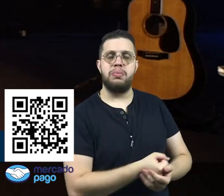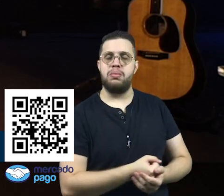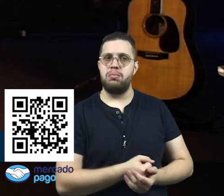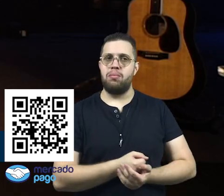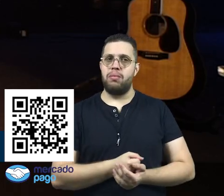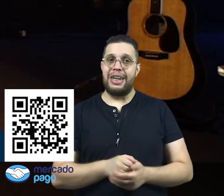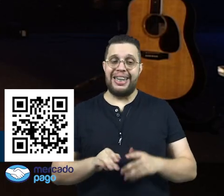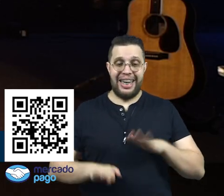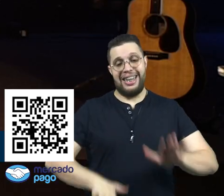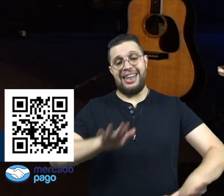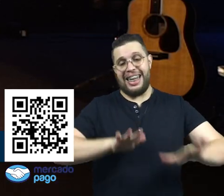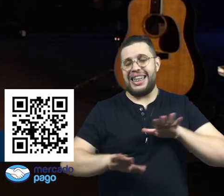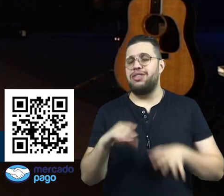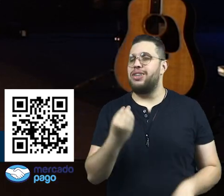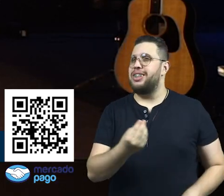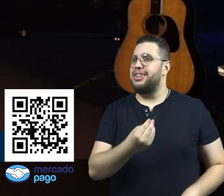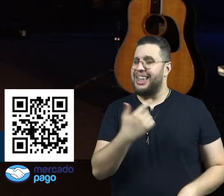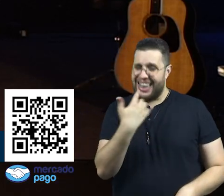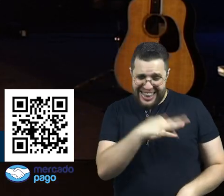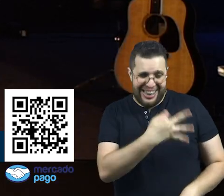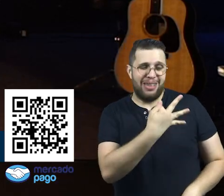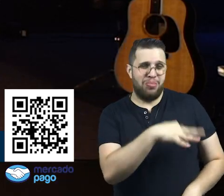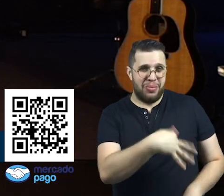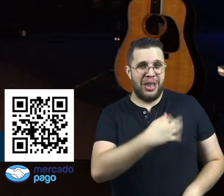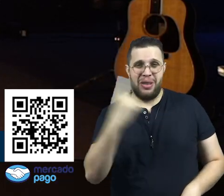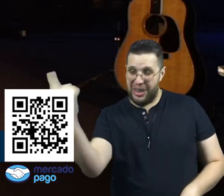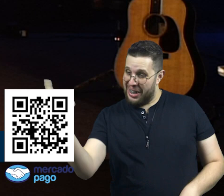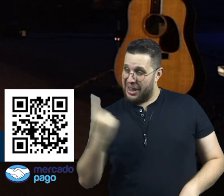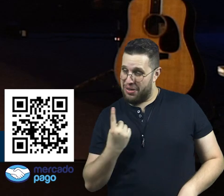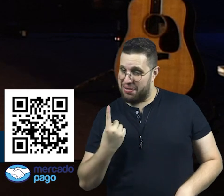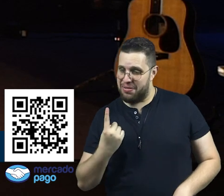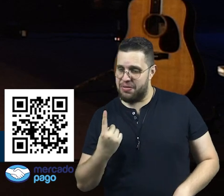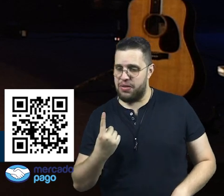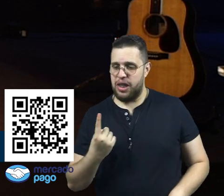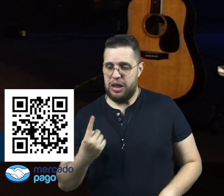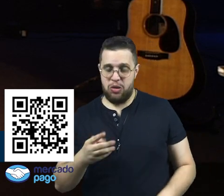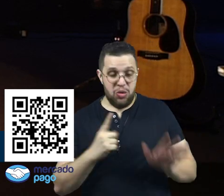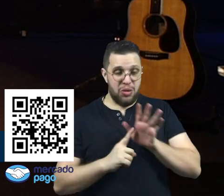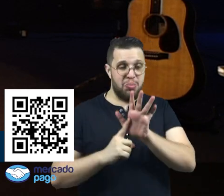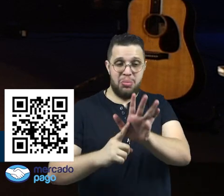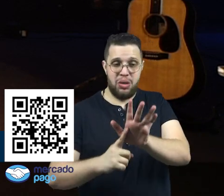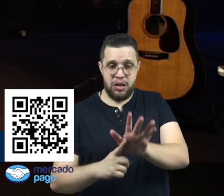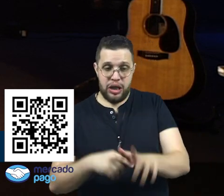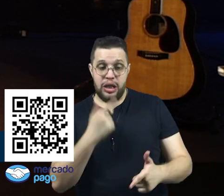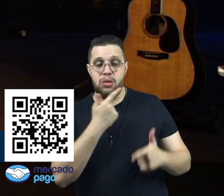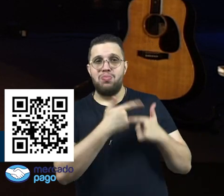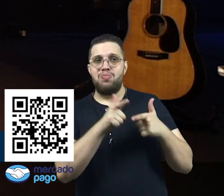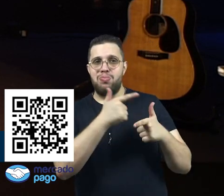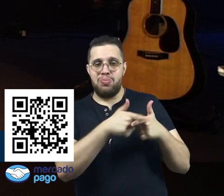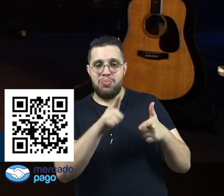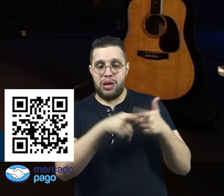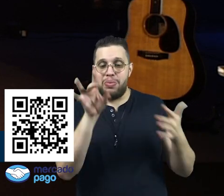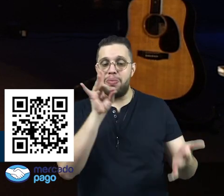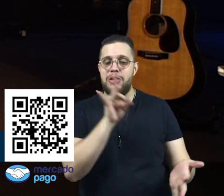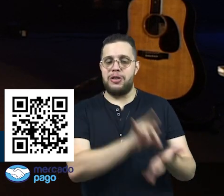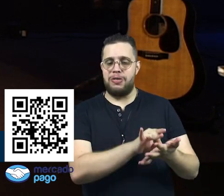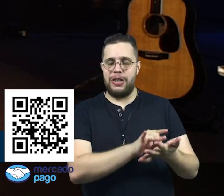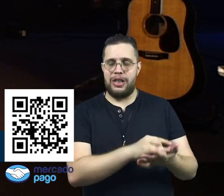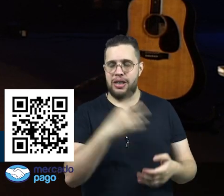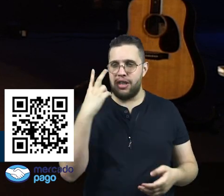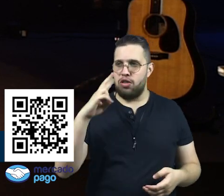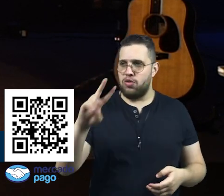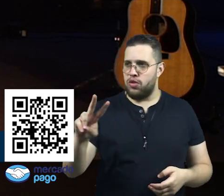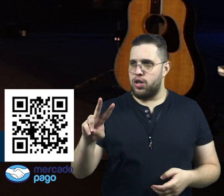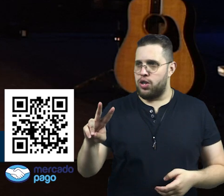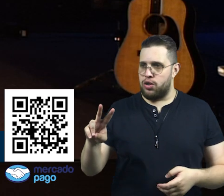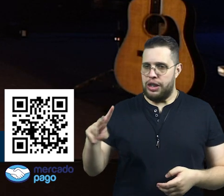muitas vezes, ela vem para nos apontar o real problema. Se a gente for olhar a respeito de uma